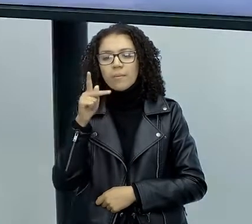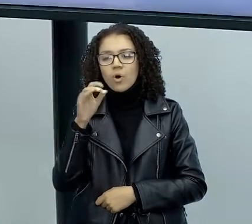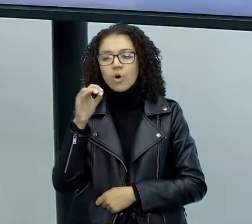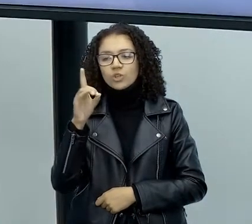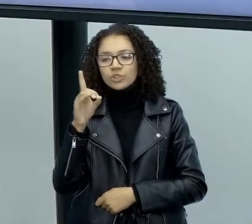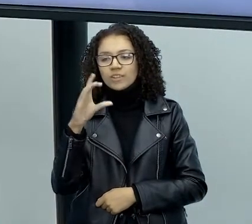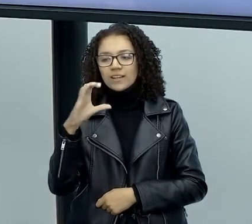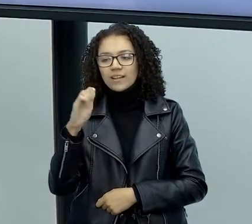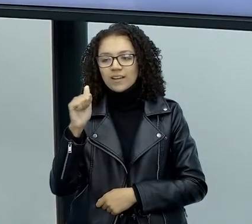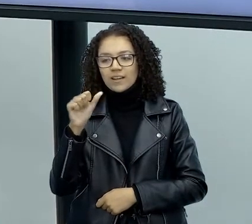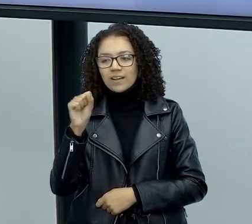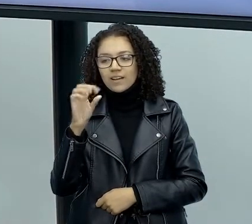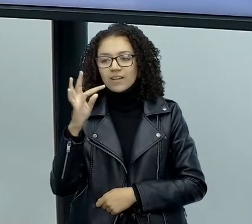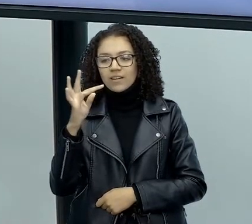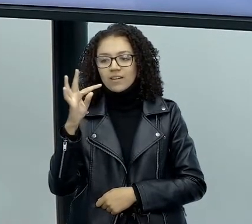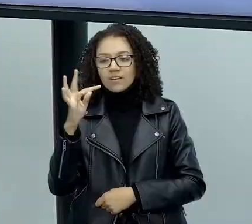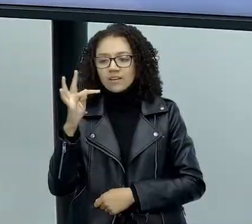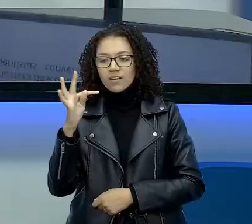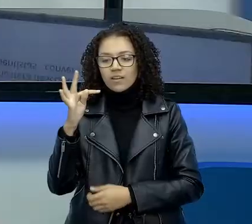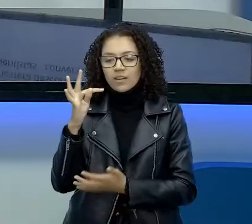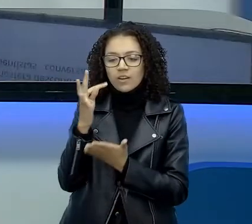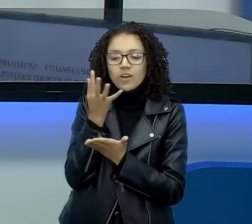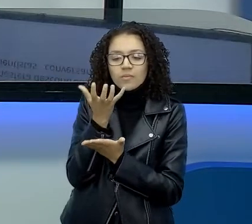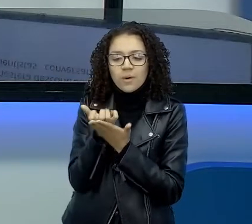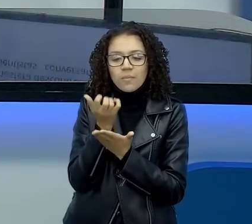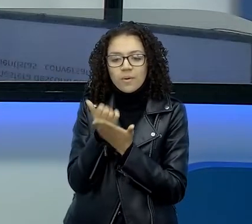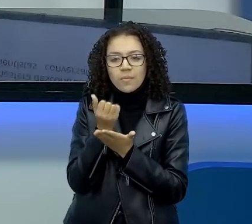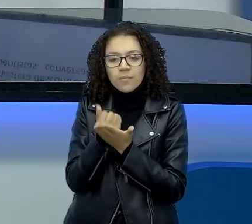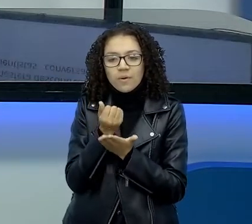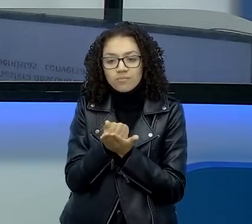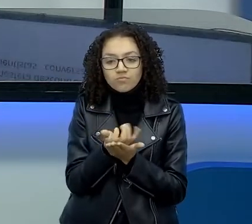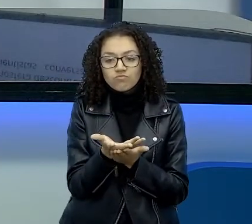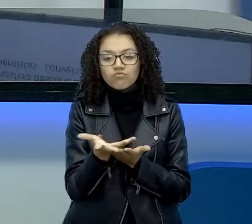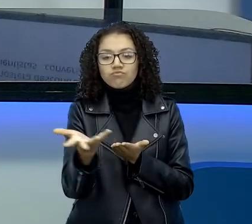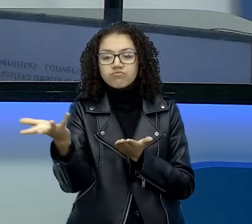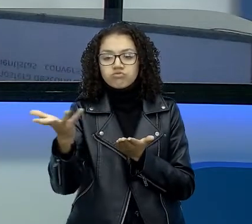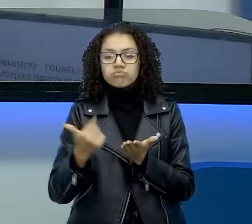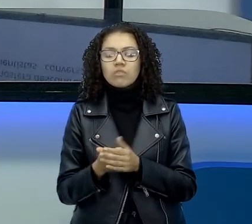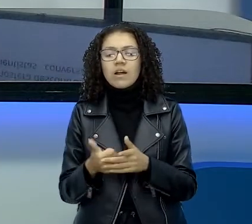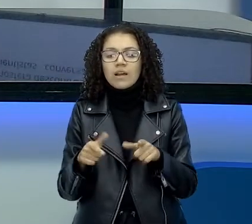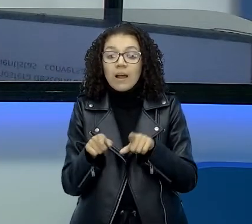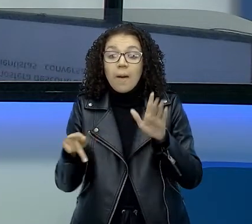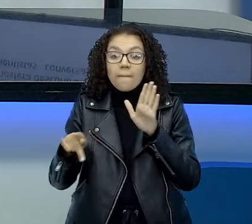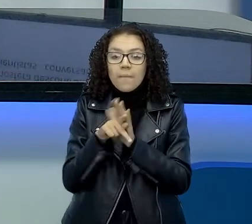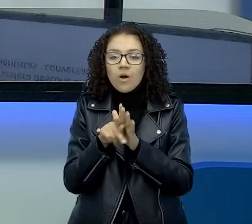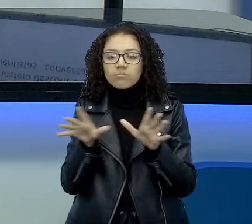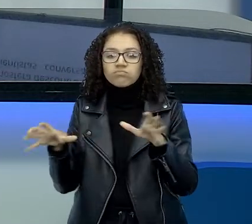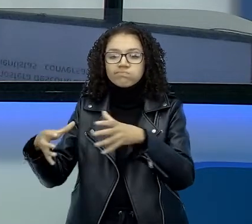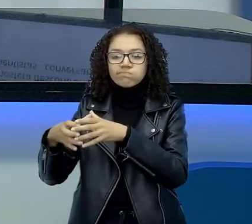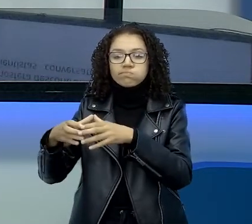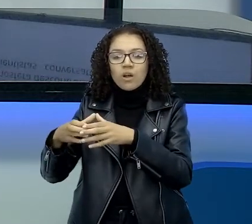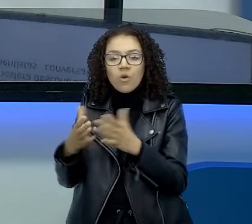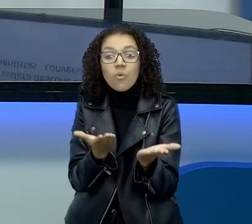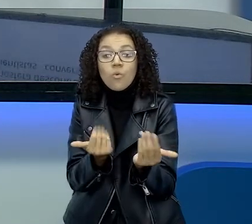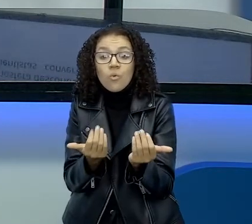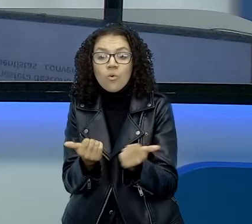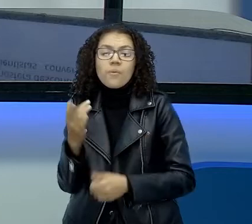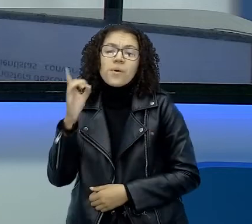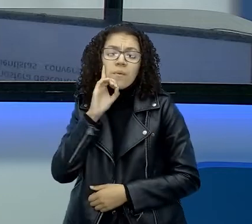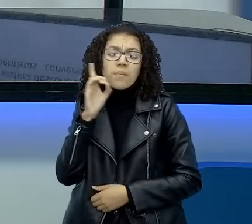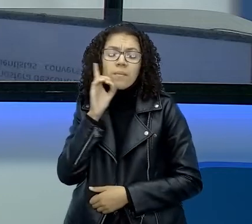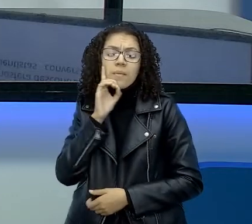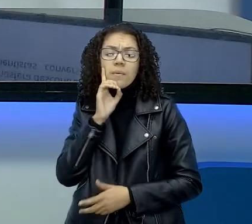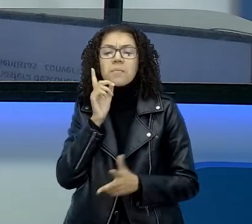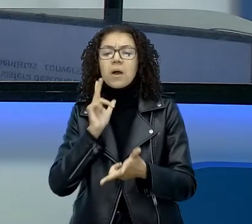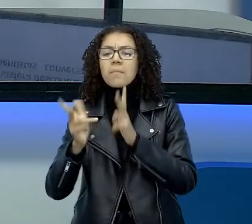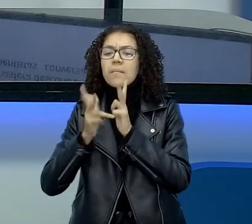da Garagem, eles falam com uma linguagem muito do jovem, muito do dia a dia, e eles